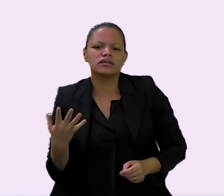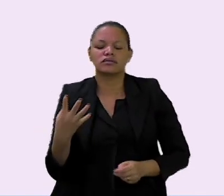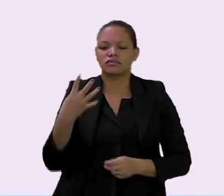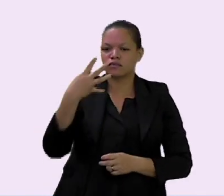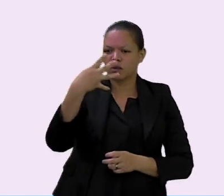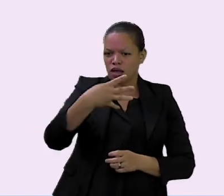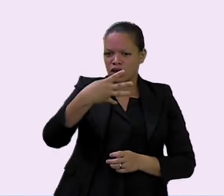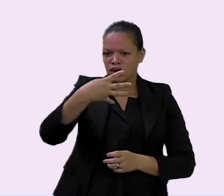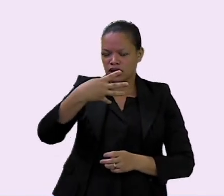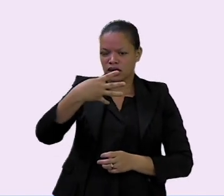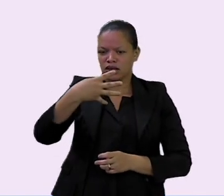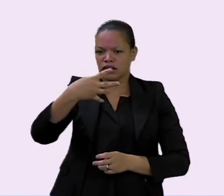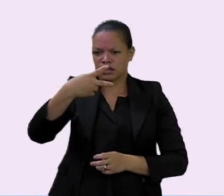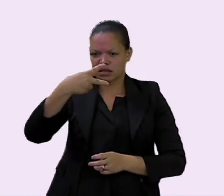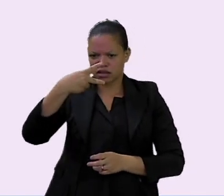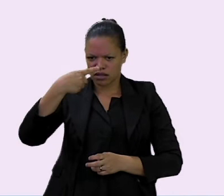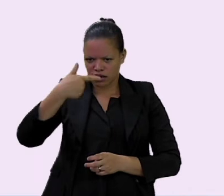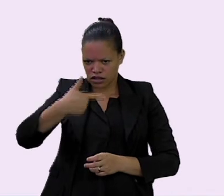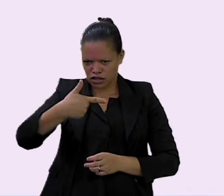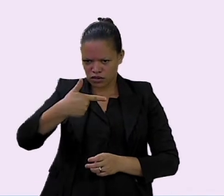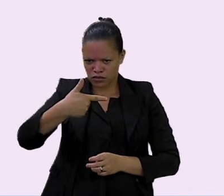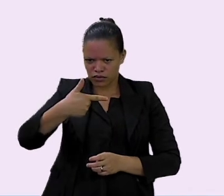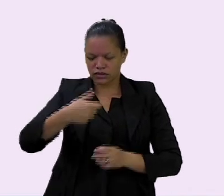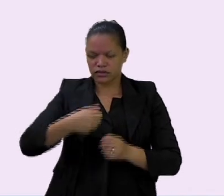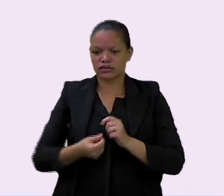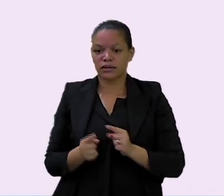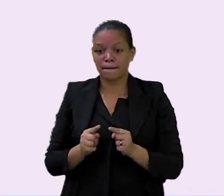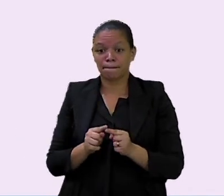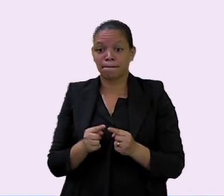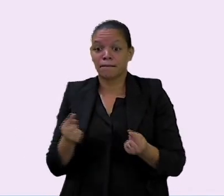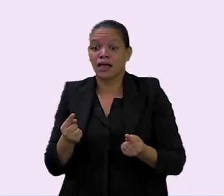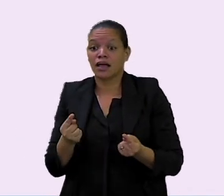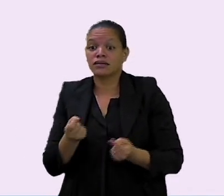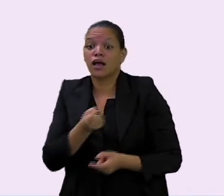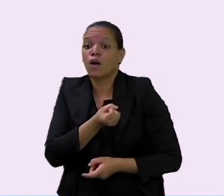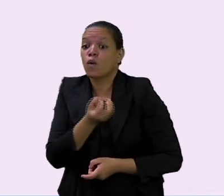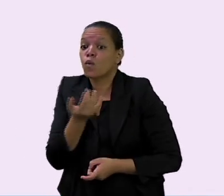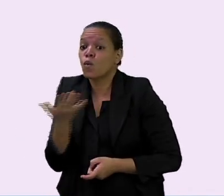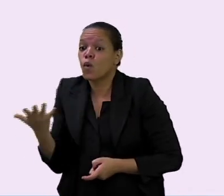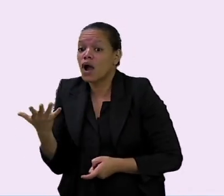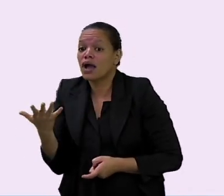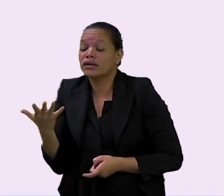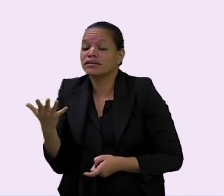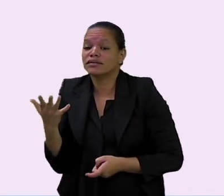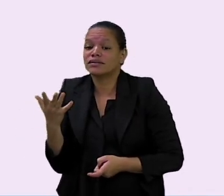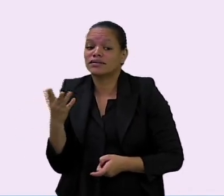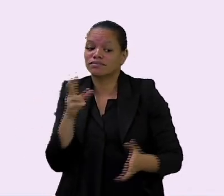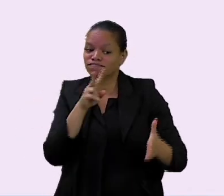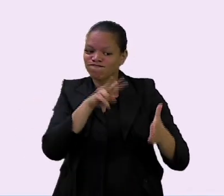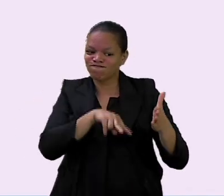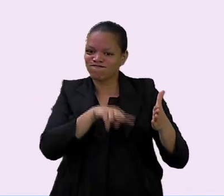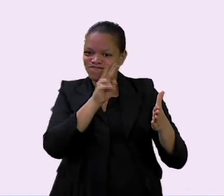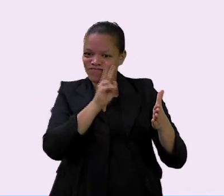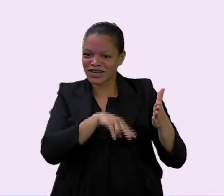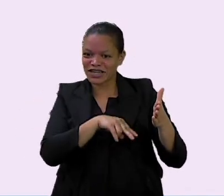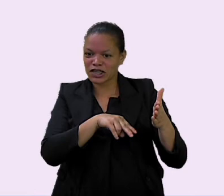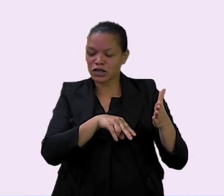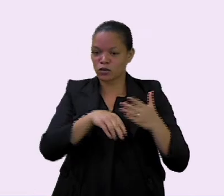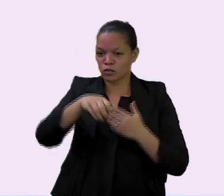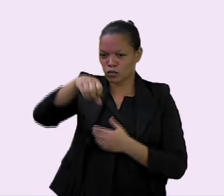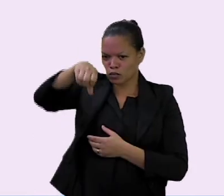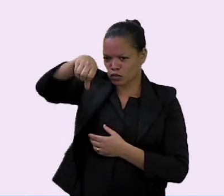42. E quantas se candidataram? Apenas 9. Então, eu tenho